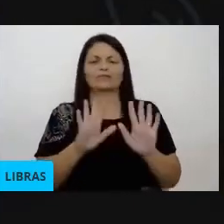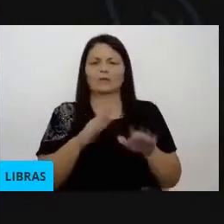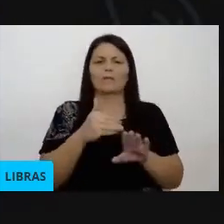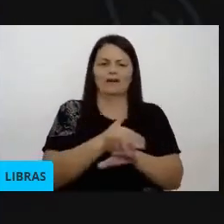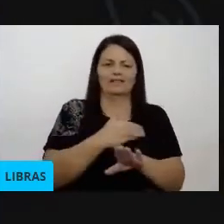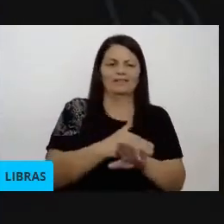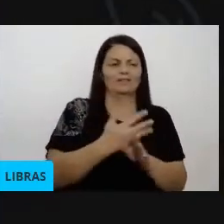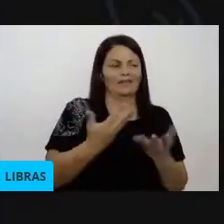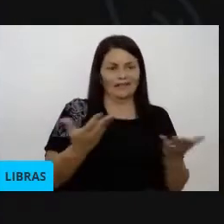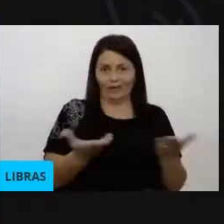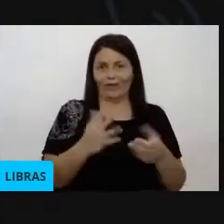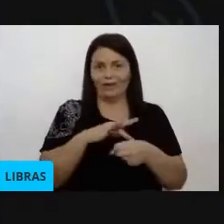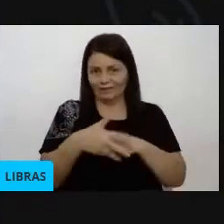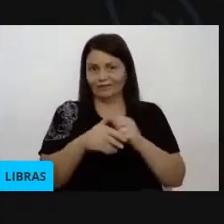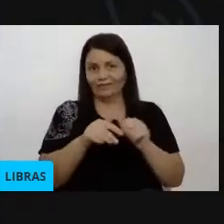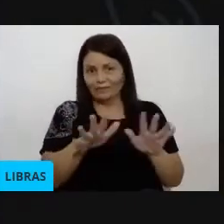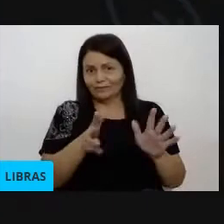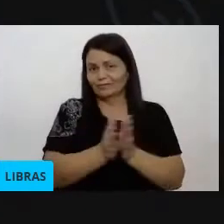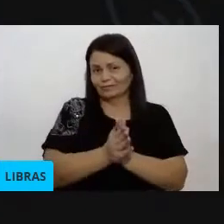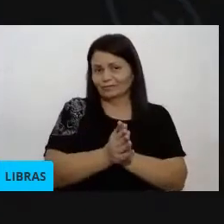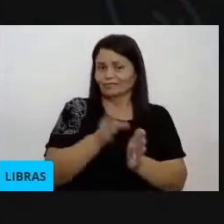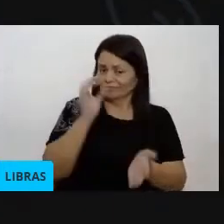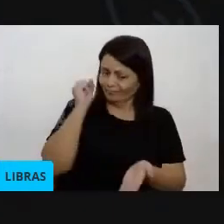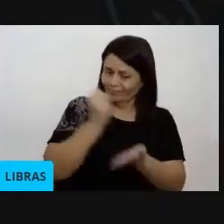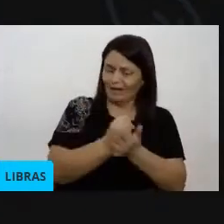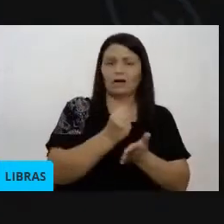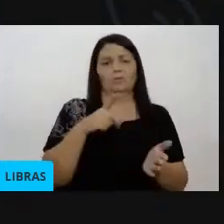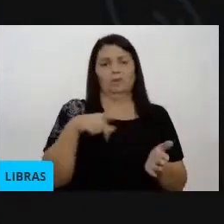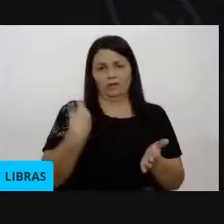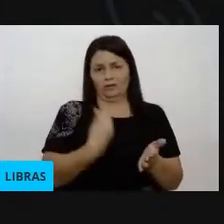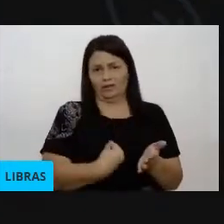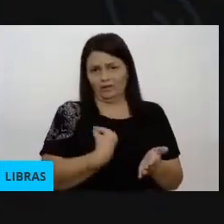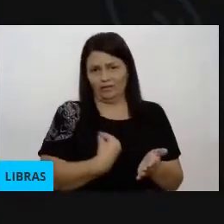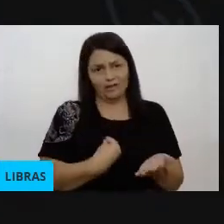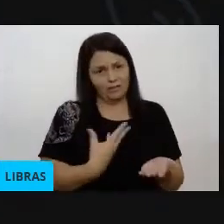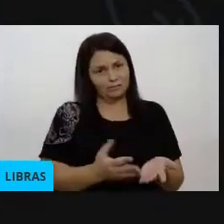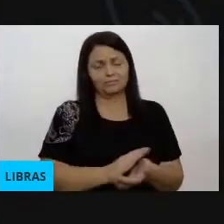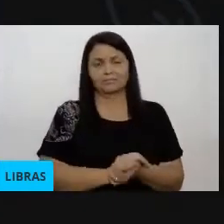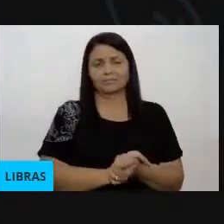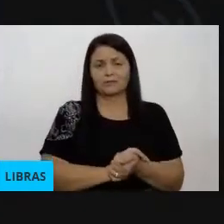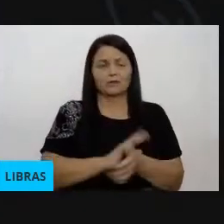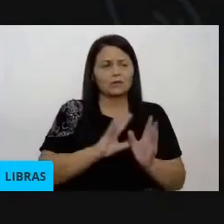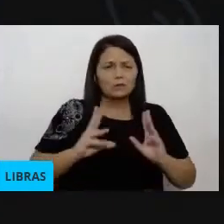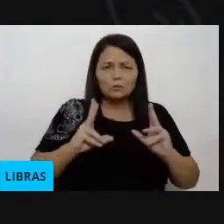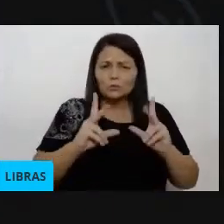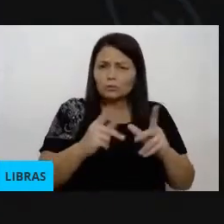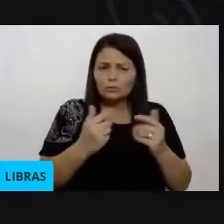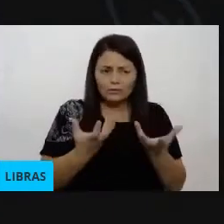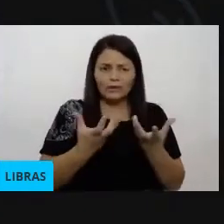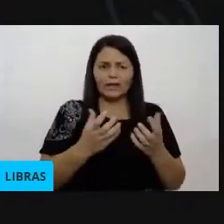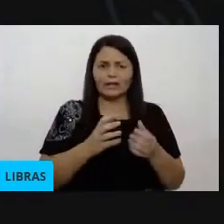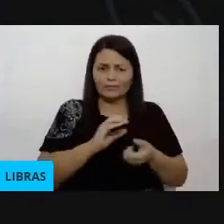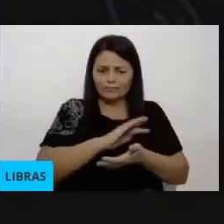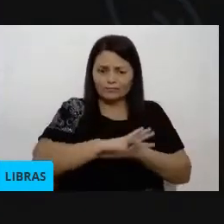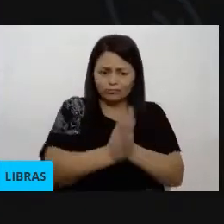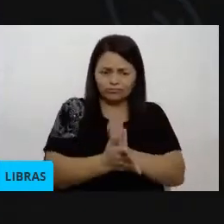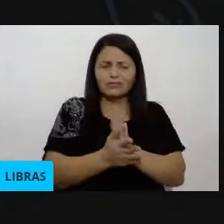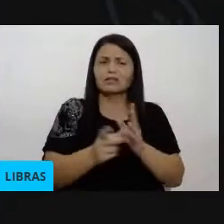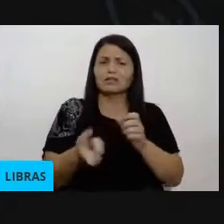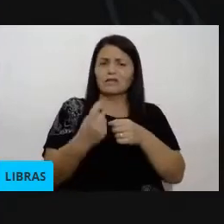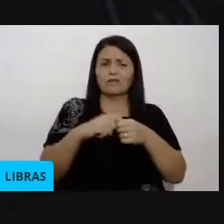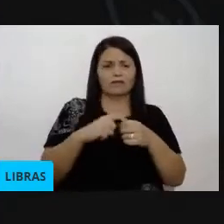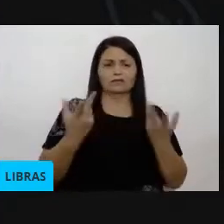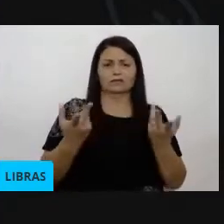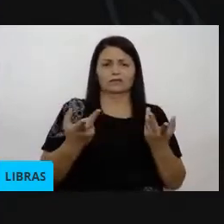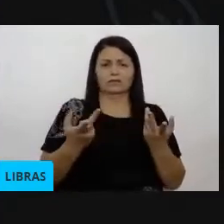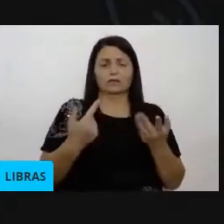Participei, não quero mais. Eu acho que todo mundo quer que tudo isso acabe e volte, mas eu acho que a gente tem que olhar para